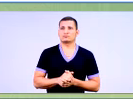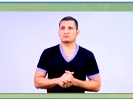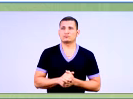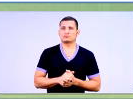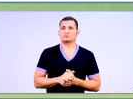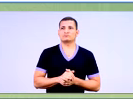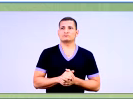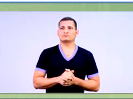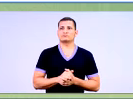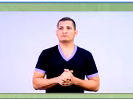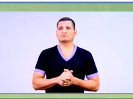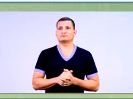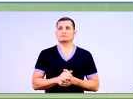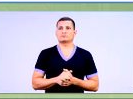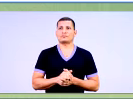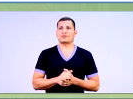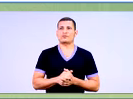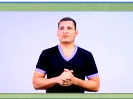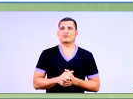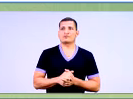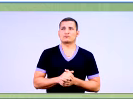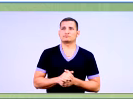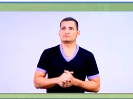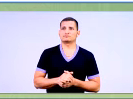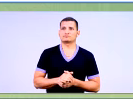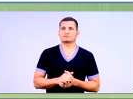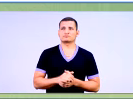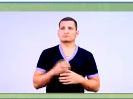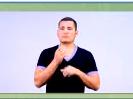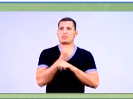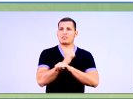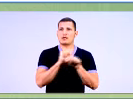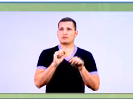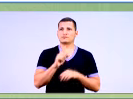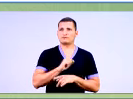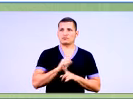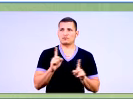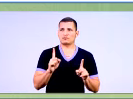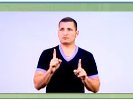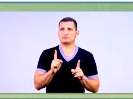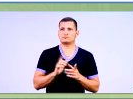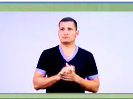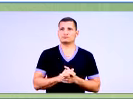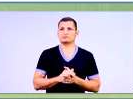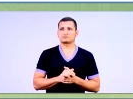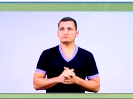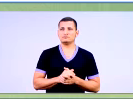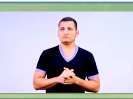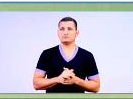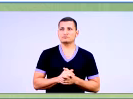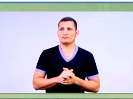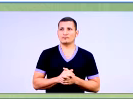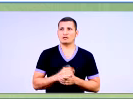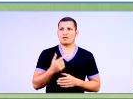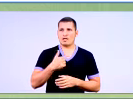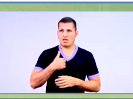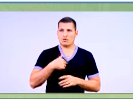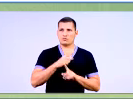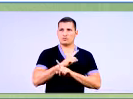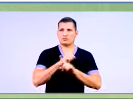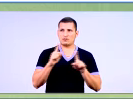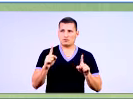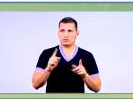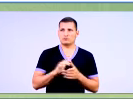won't. Então, I won't be. Be é o verbo ser ou estar. I won't be free tomorrow. Eu